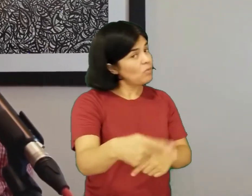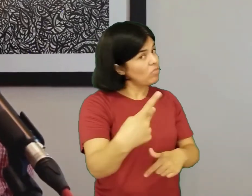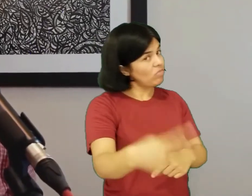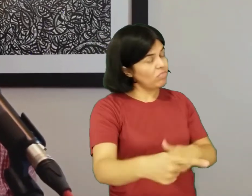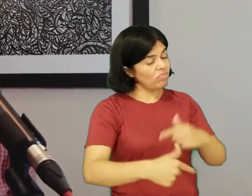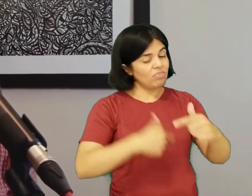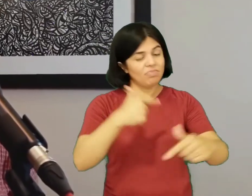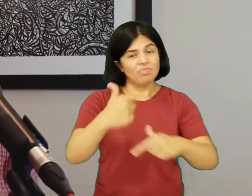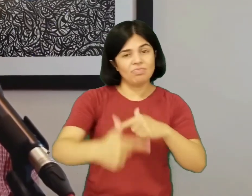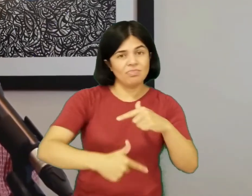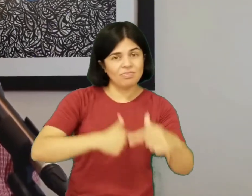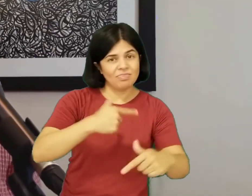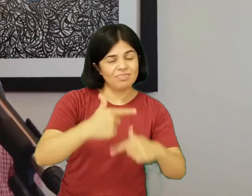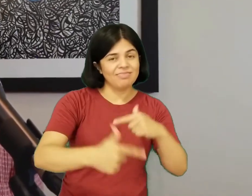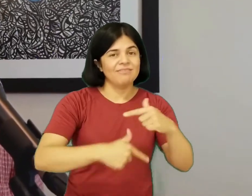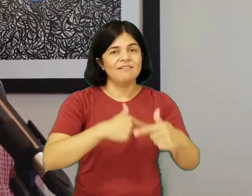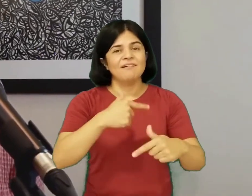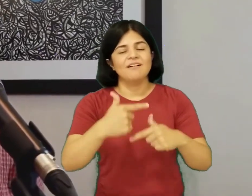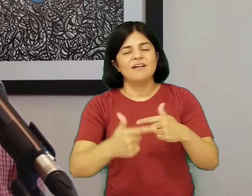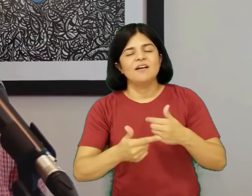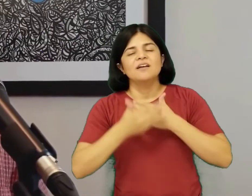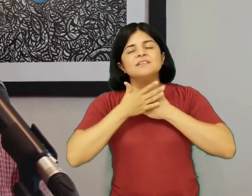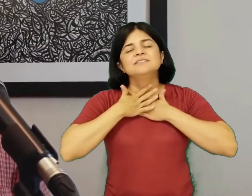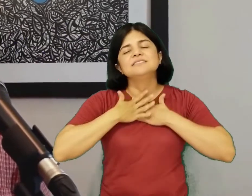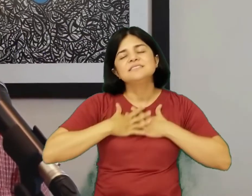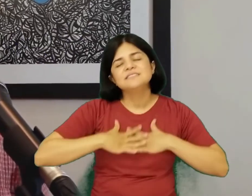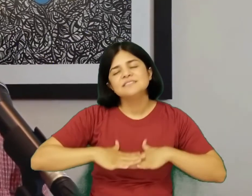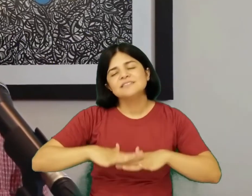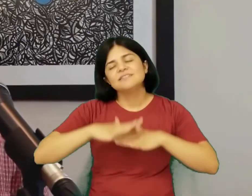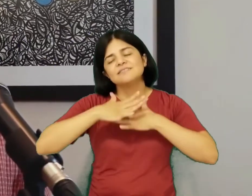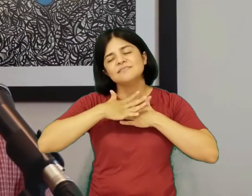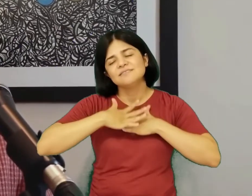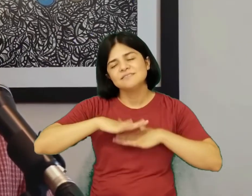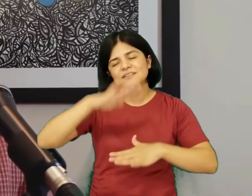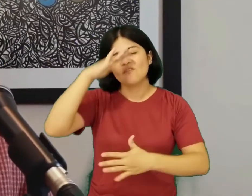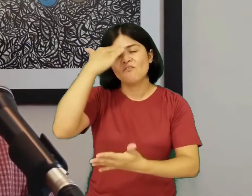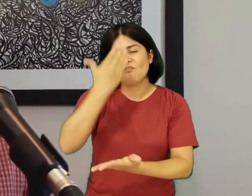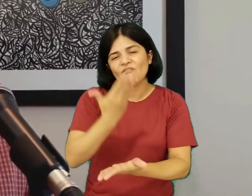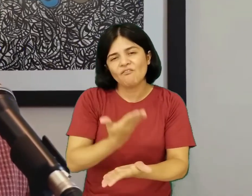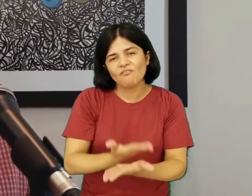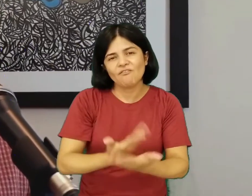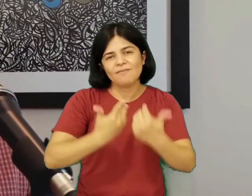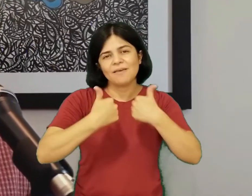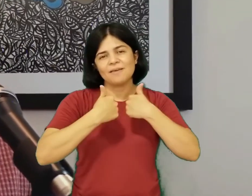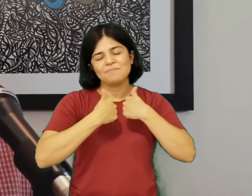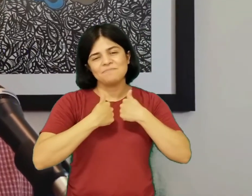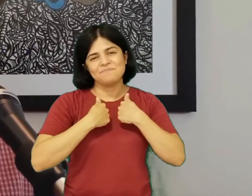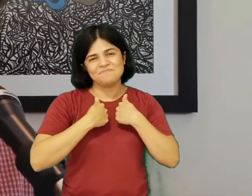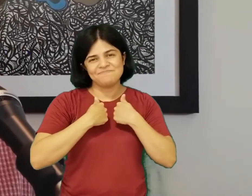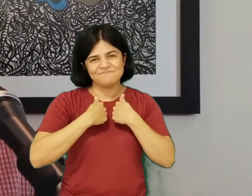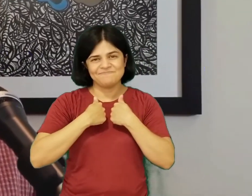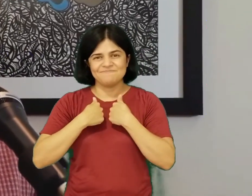e o teu trabalho é descansar em mim.